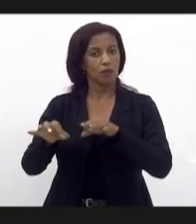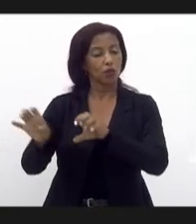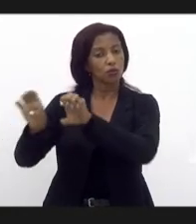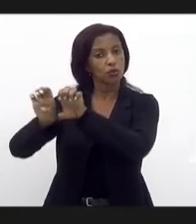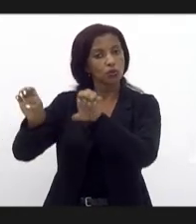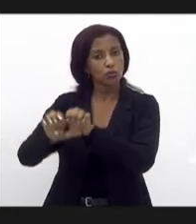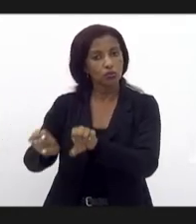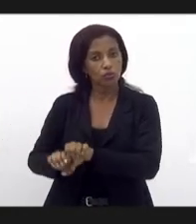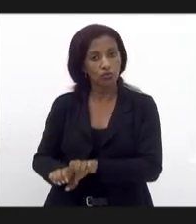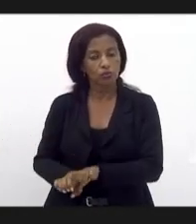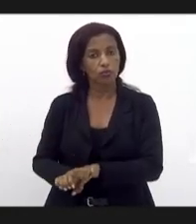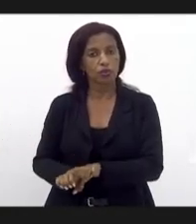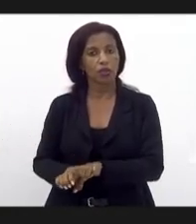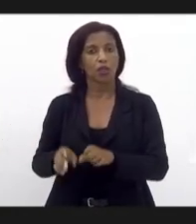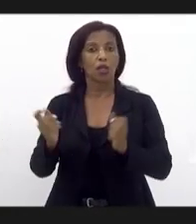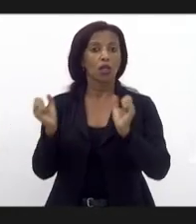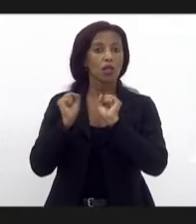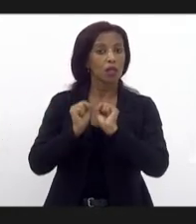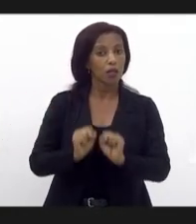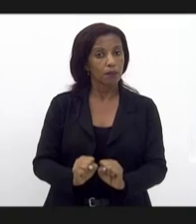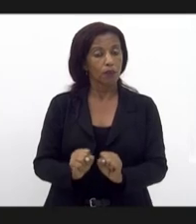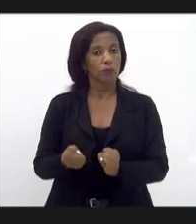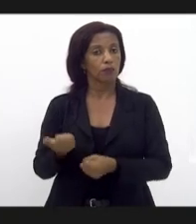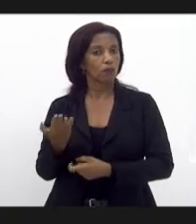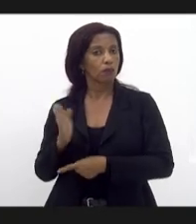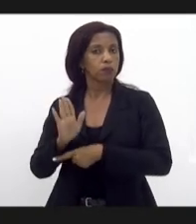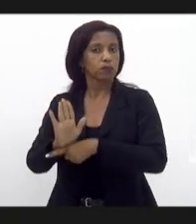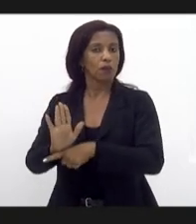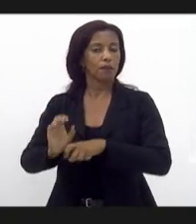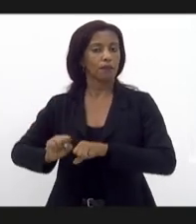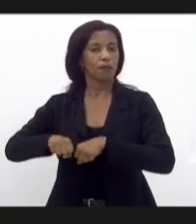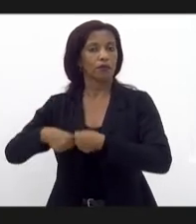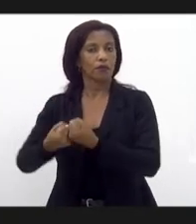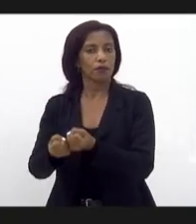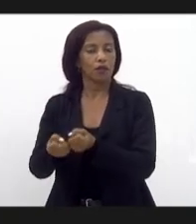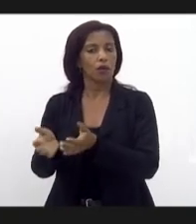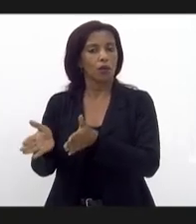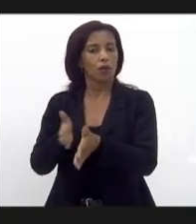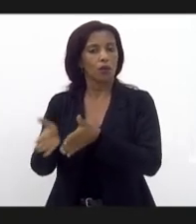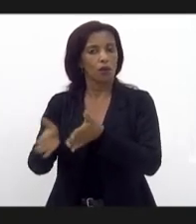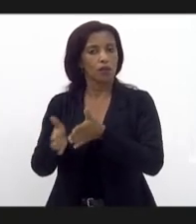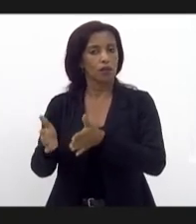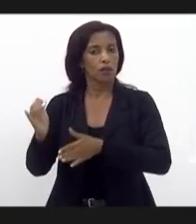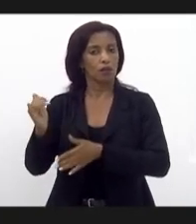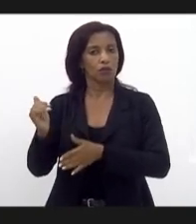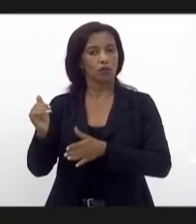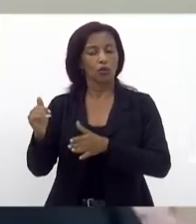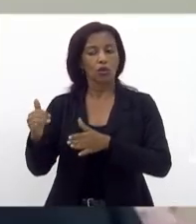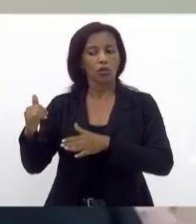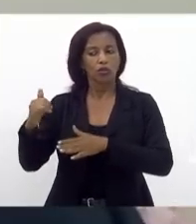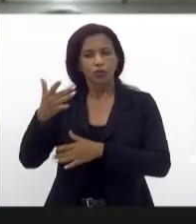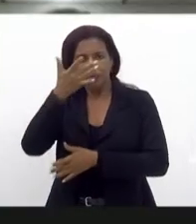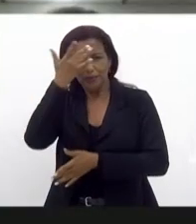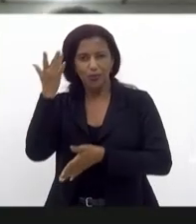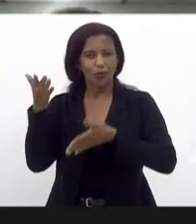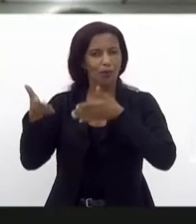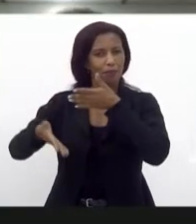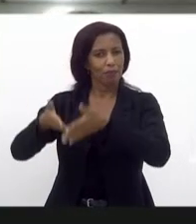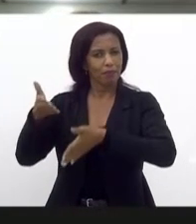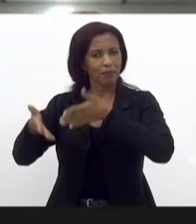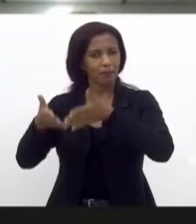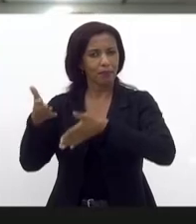infraestrutura que poderiam servir para fortalecer o acesso de passageiros ao Galeão. Então, presidente, eu acho